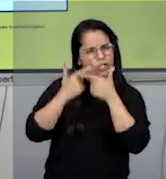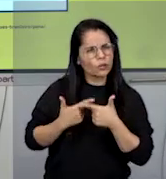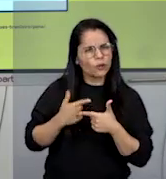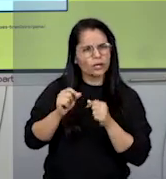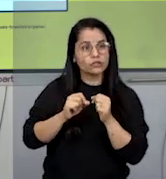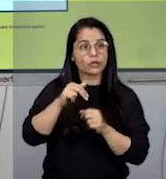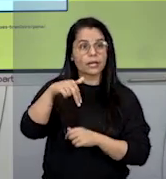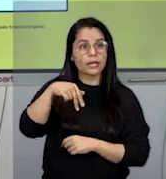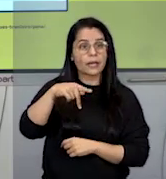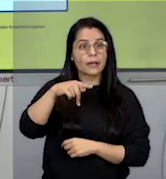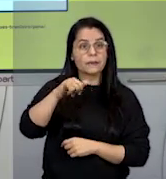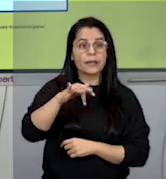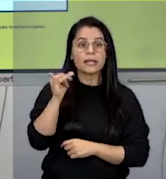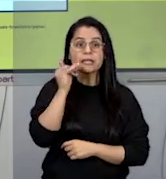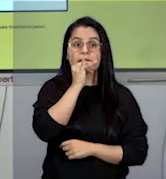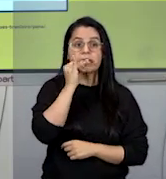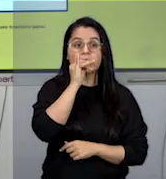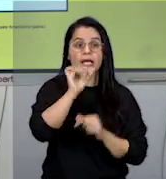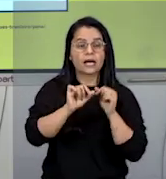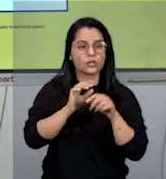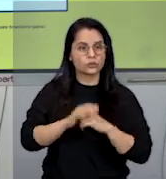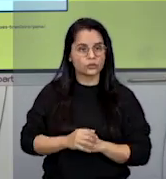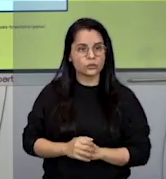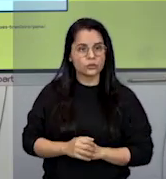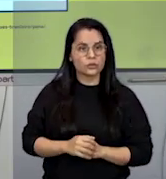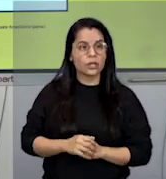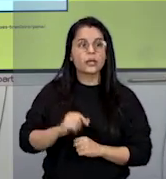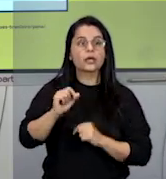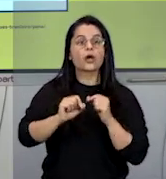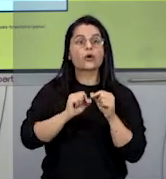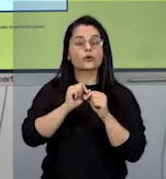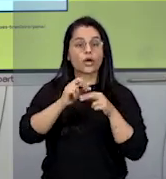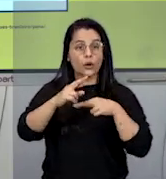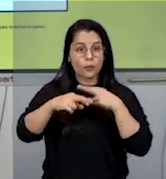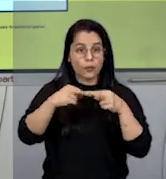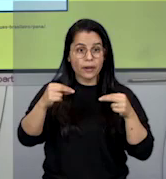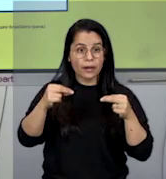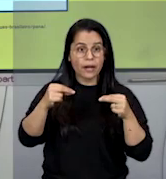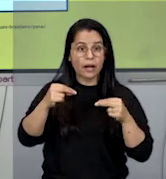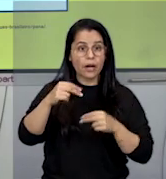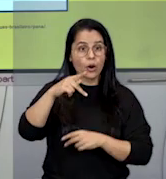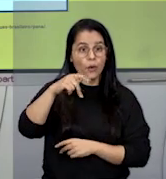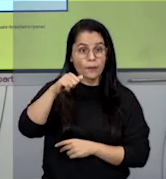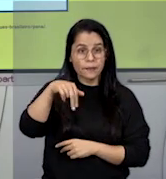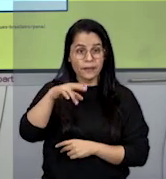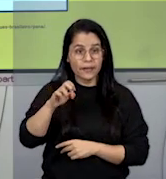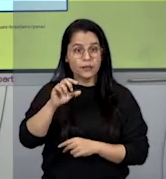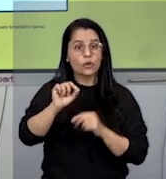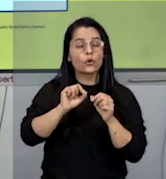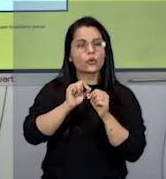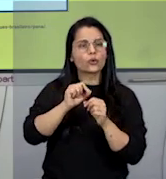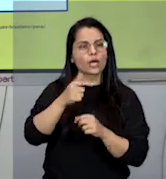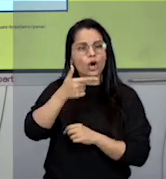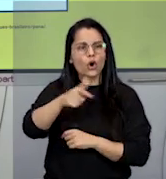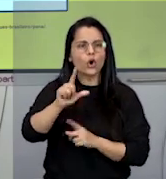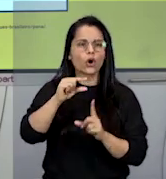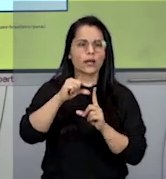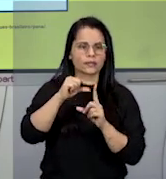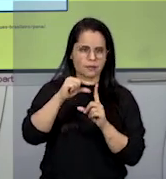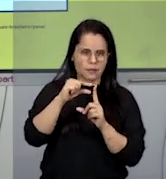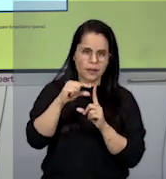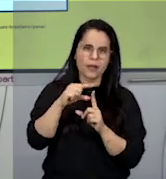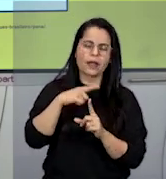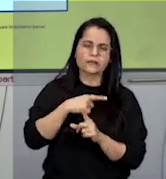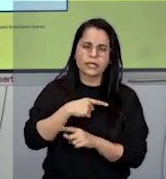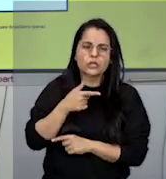pena que veio do italiano, que é a origem do macarrão penne. Então é mais uma palavra que